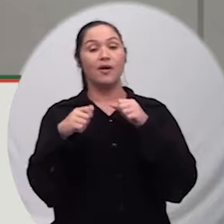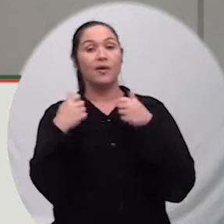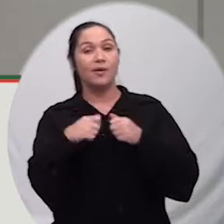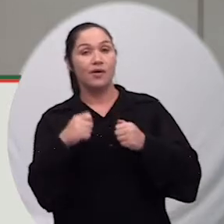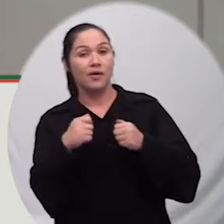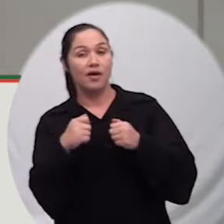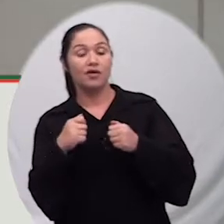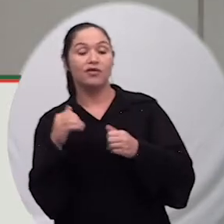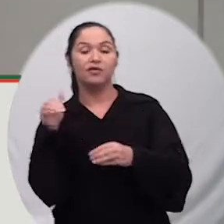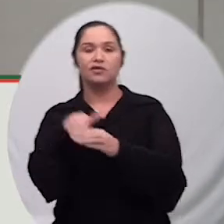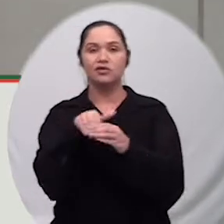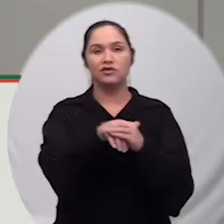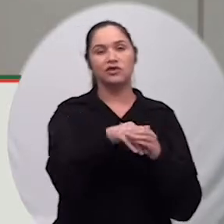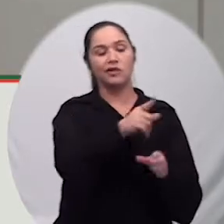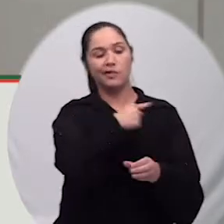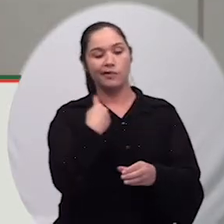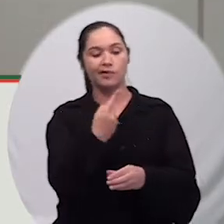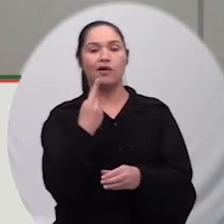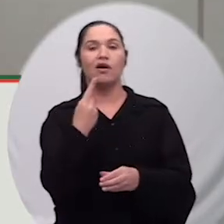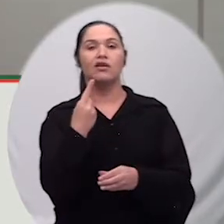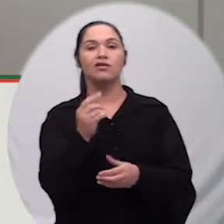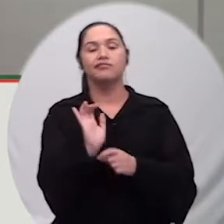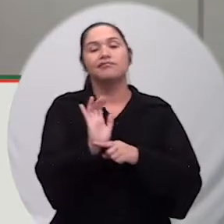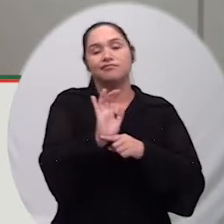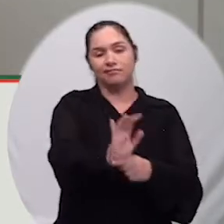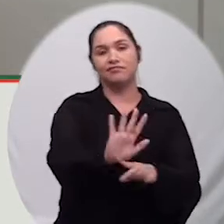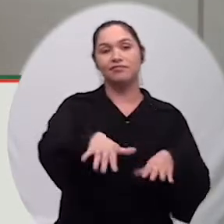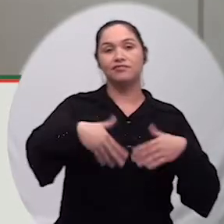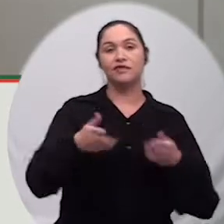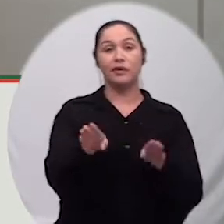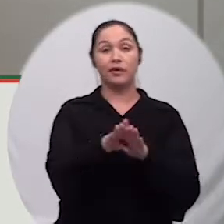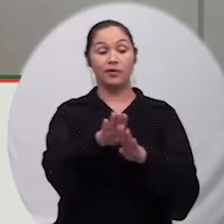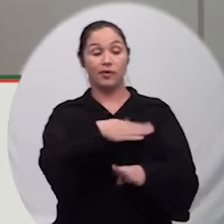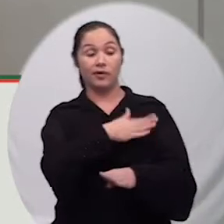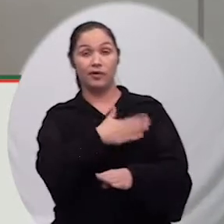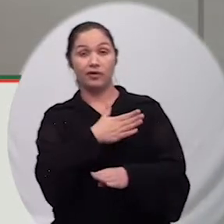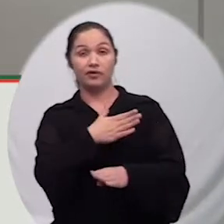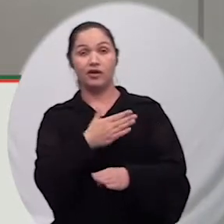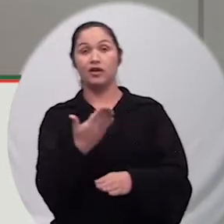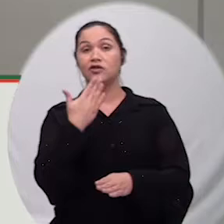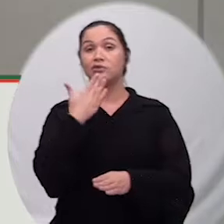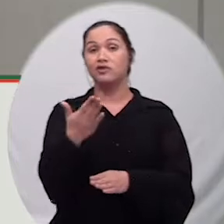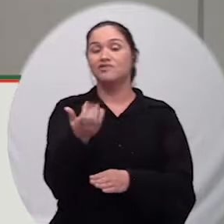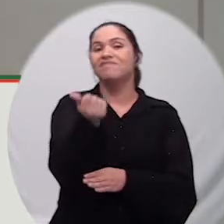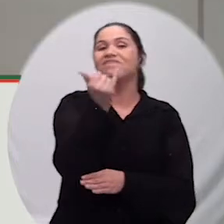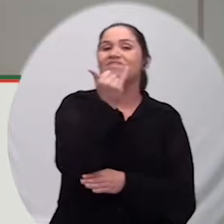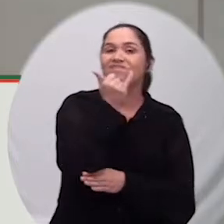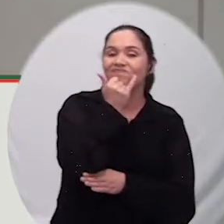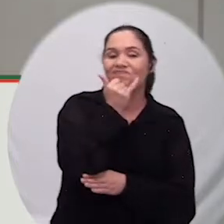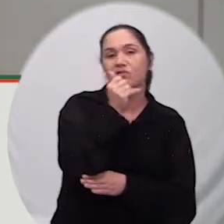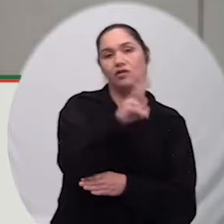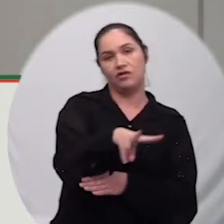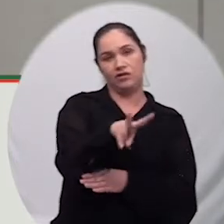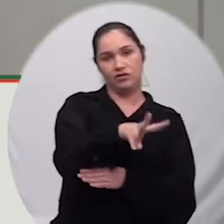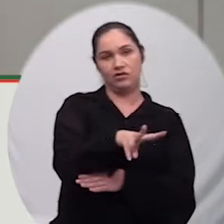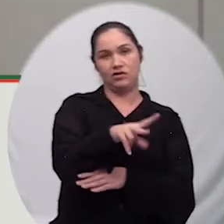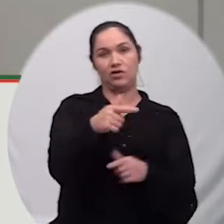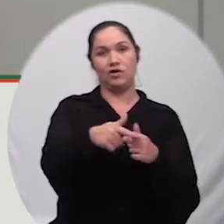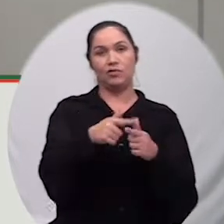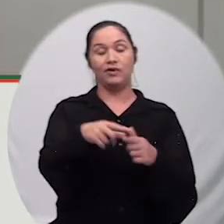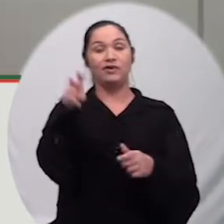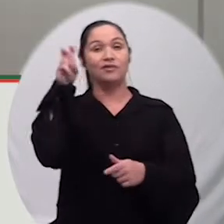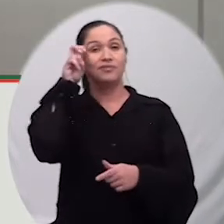pudesse ter sido executado. Também gostaria aqui de público me desculpar com os vereadores, porque na quinta-feira passada eu dei